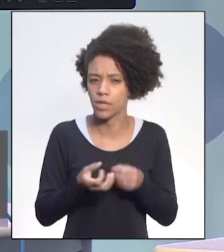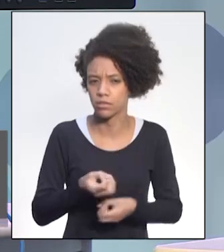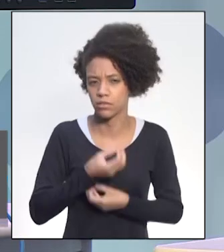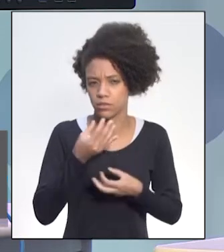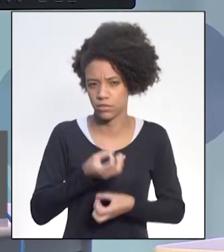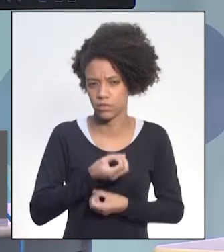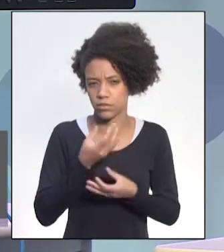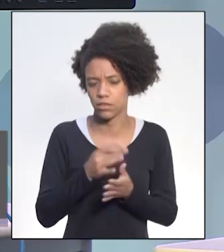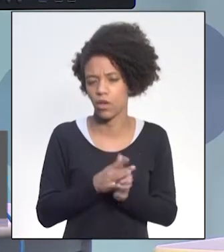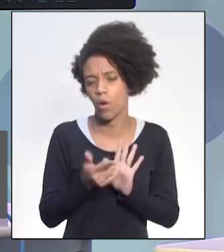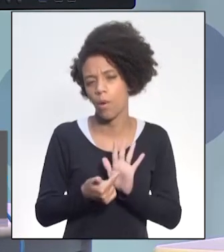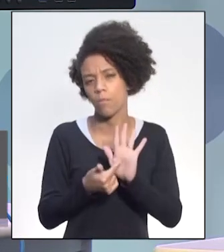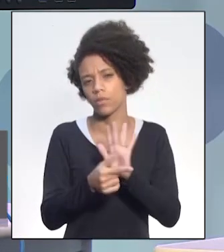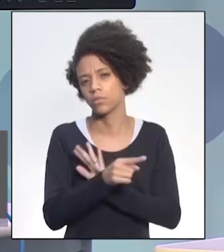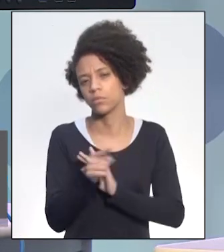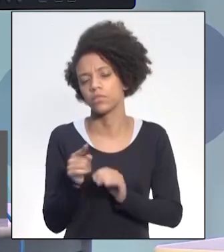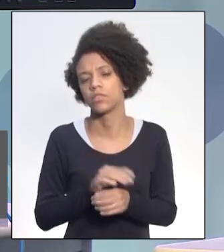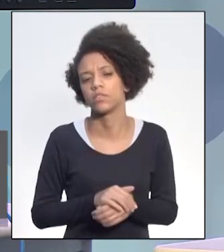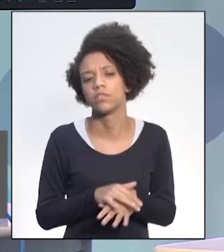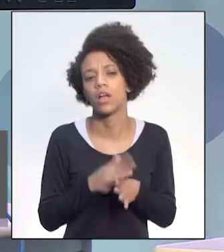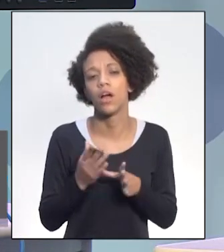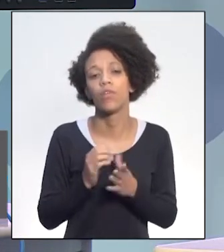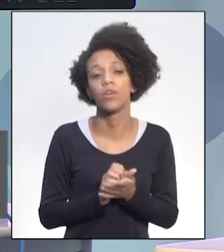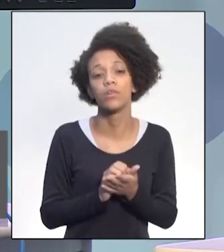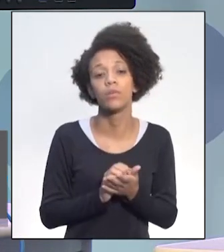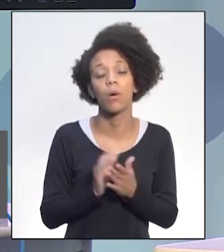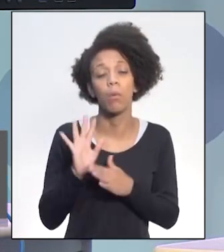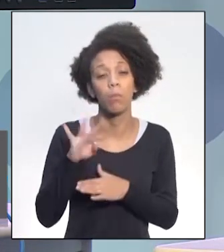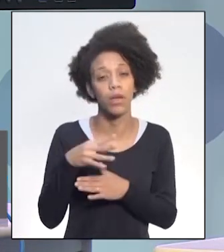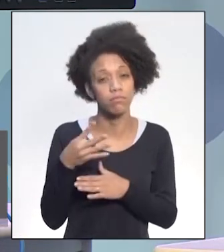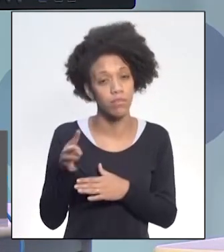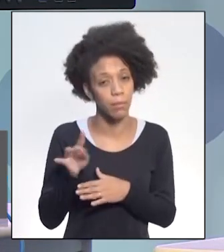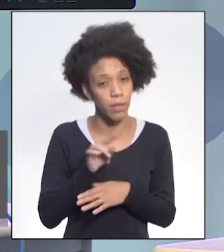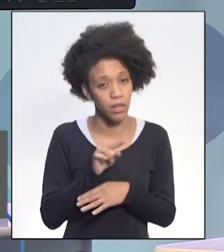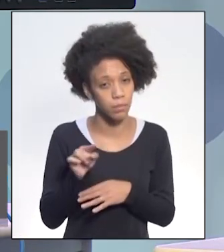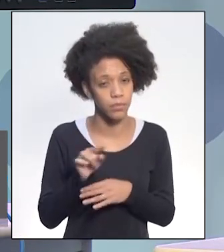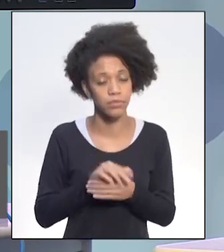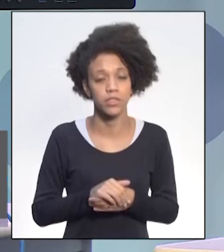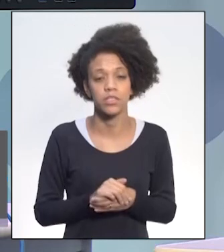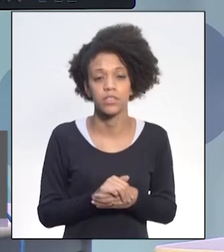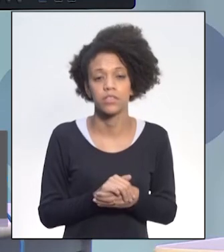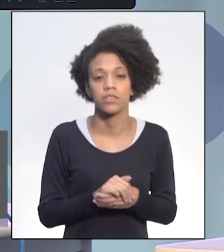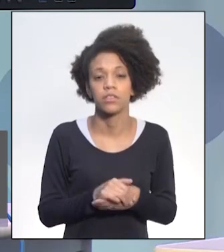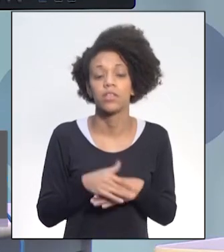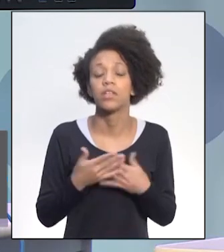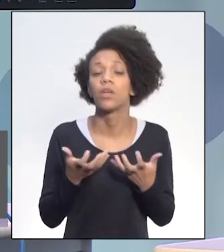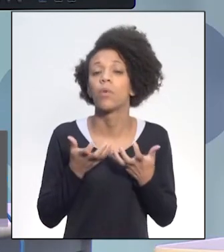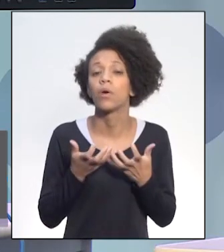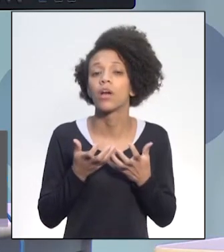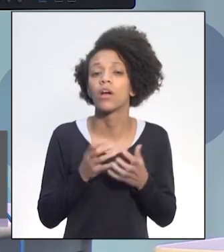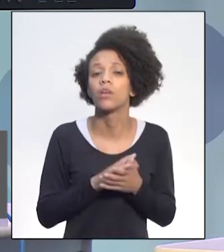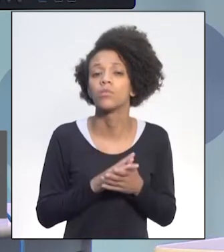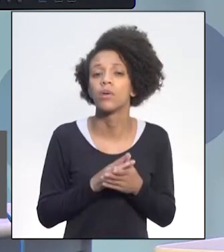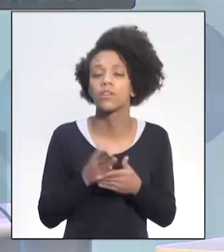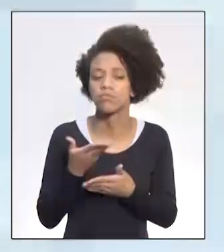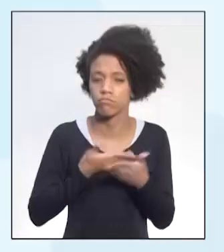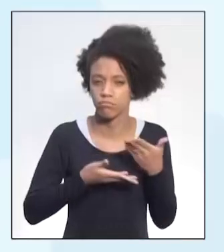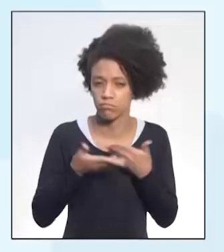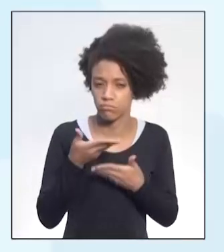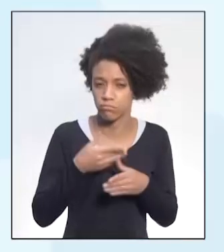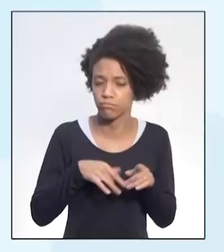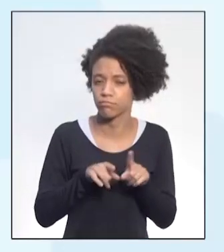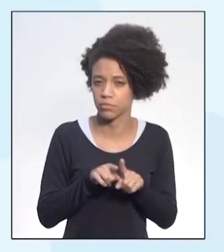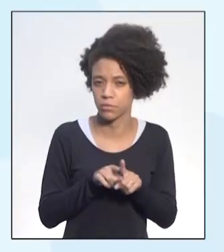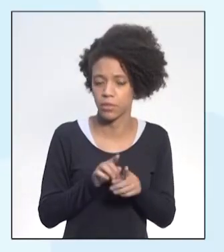que acabamos de obter aqui, eu vou colocar uma tabelinha para vocês. E eu quero que vocês interajam no chat